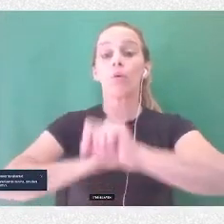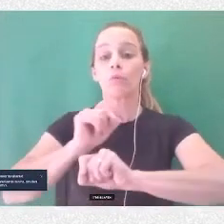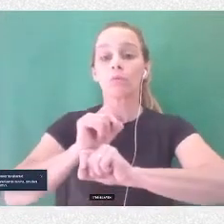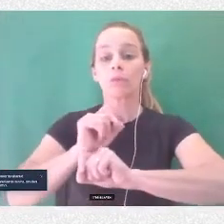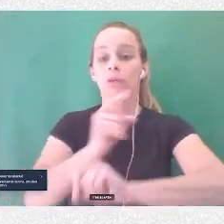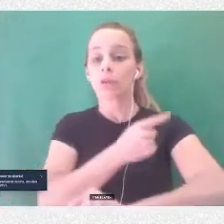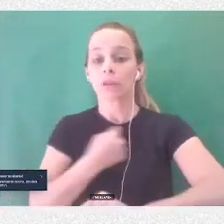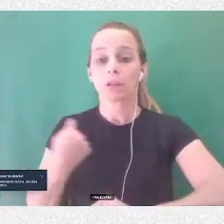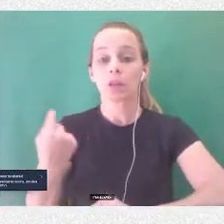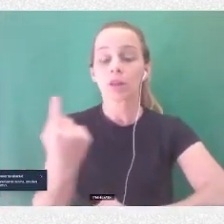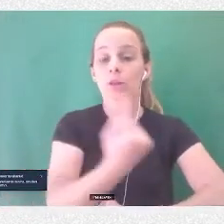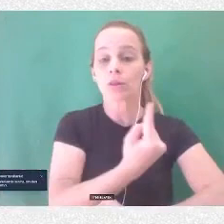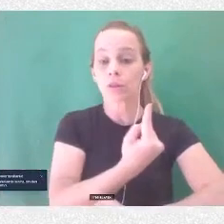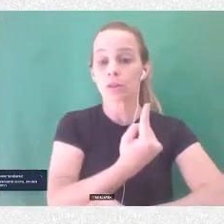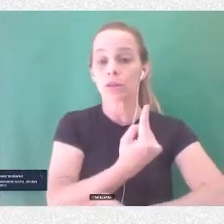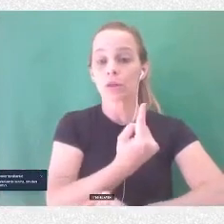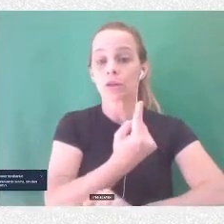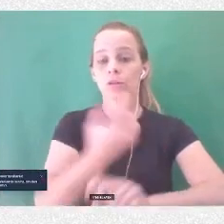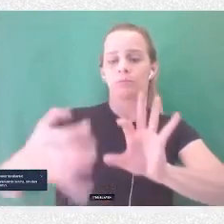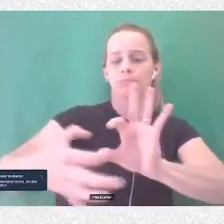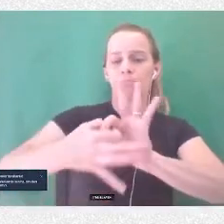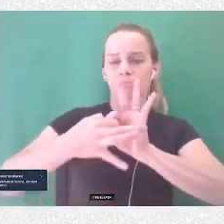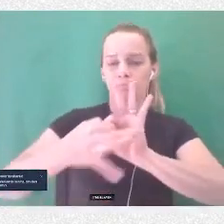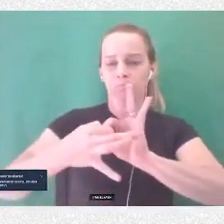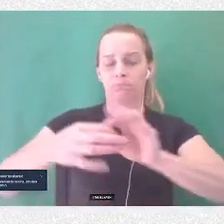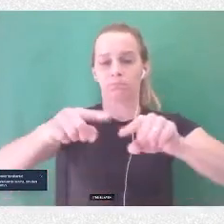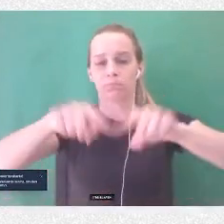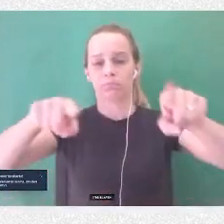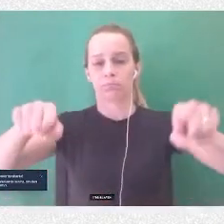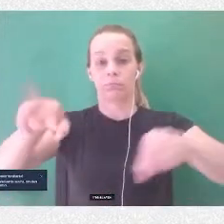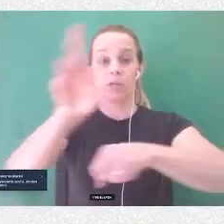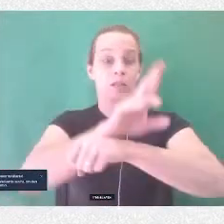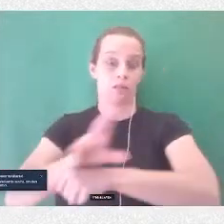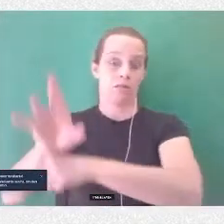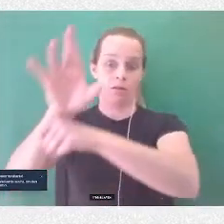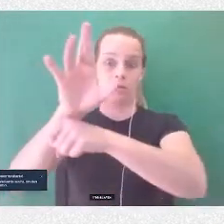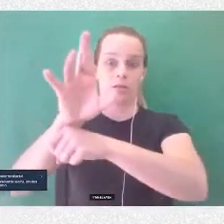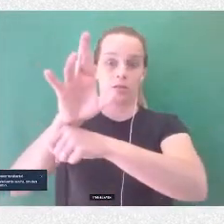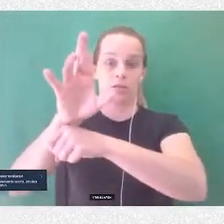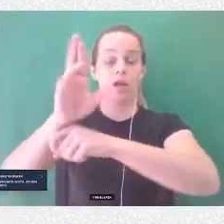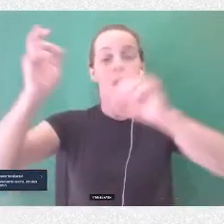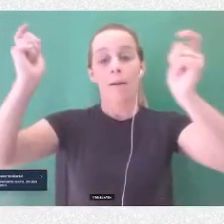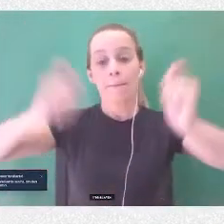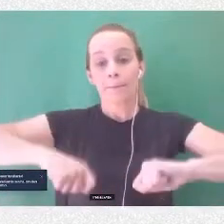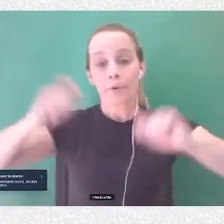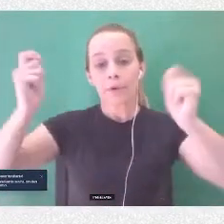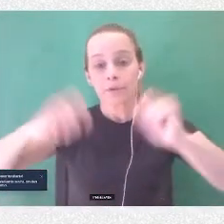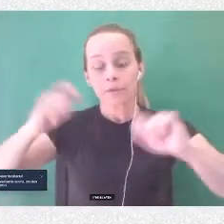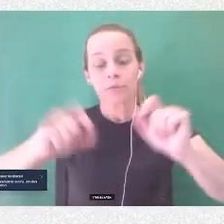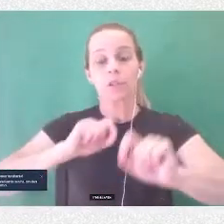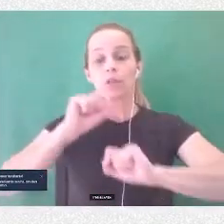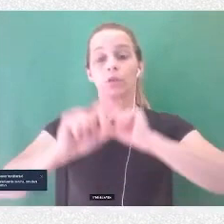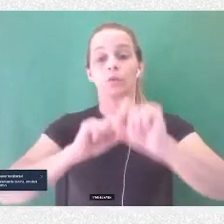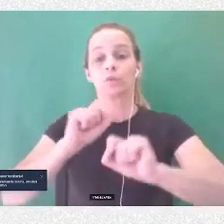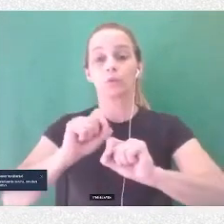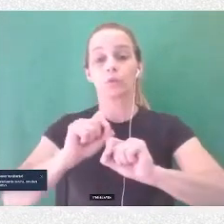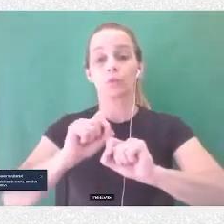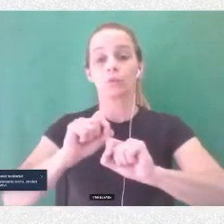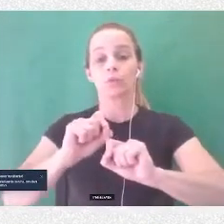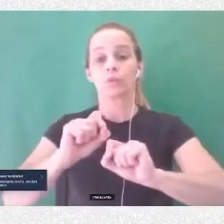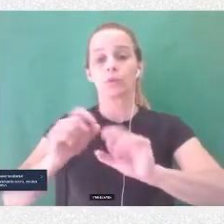de levar uma parceria científica para a região. Então, a possibilidade de realizar uma parceria com